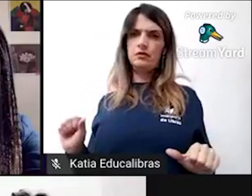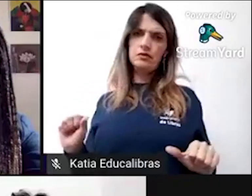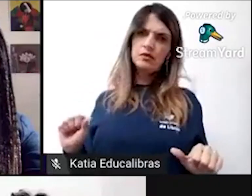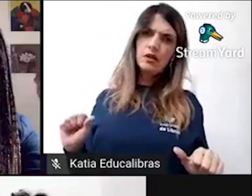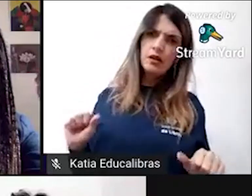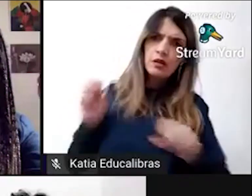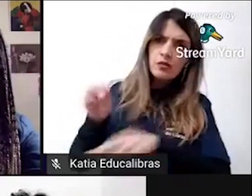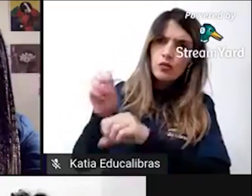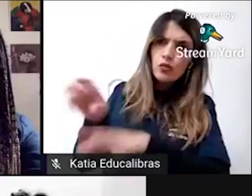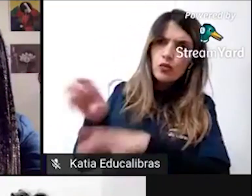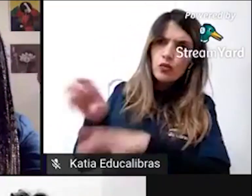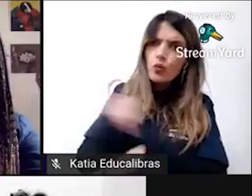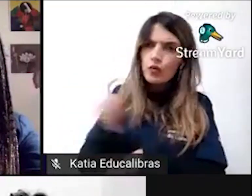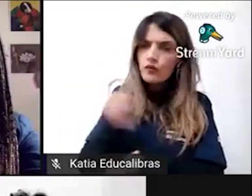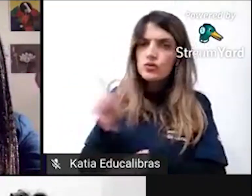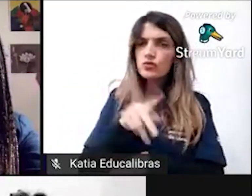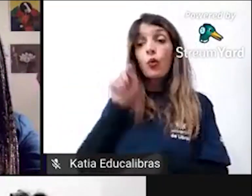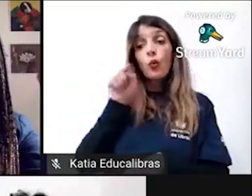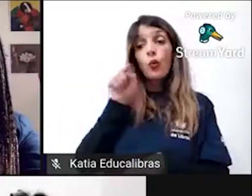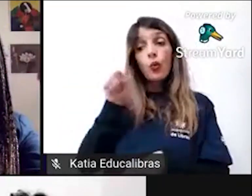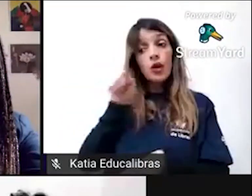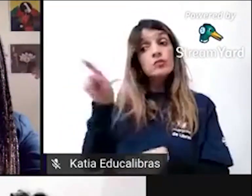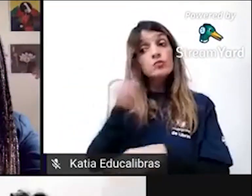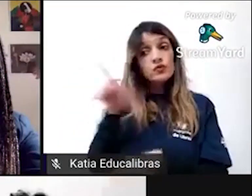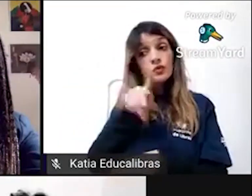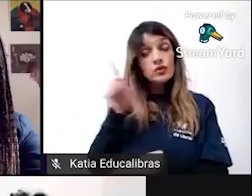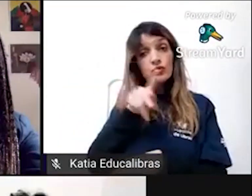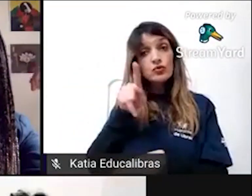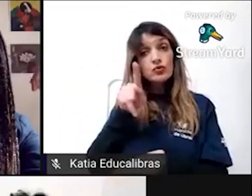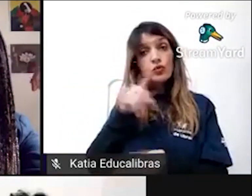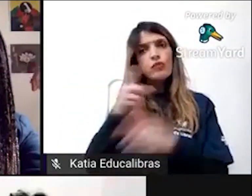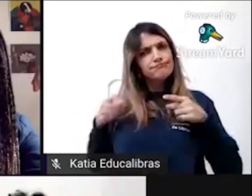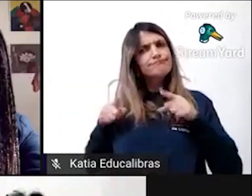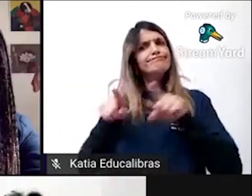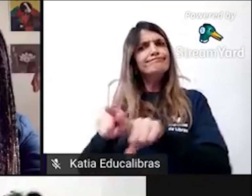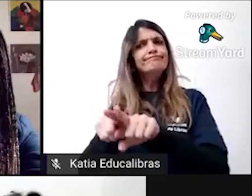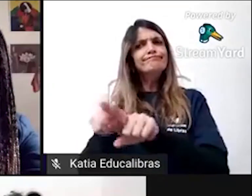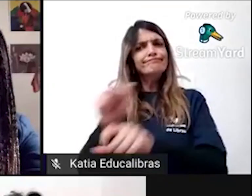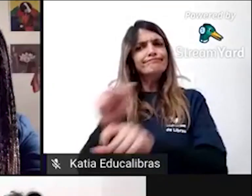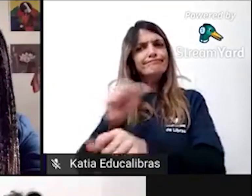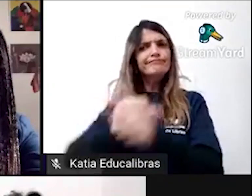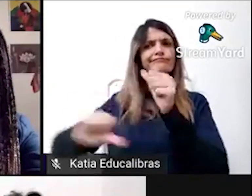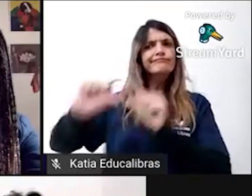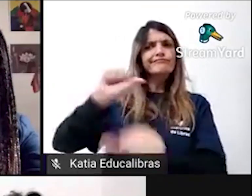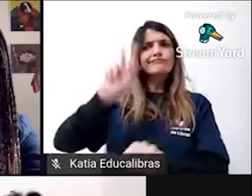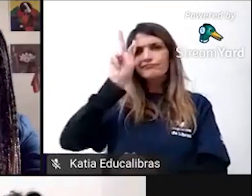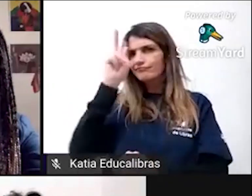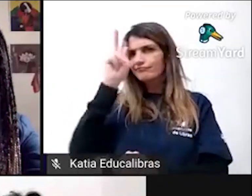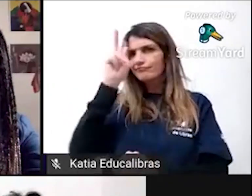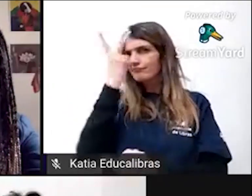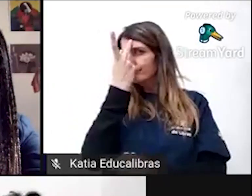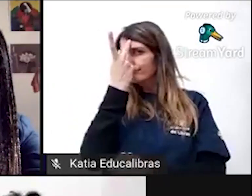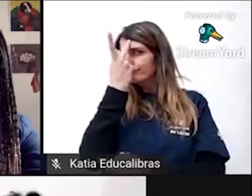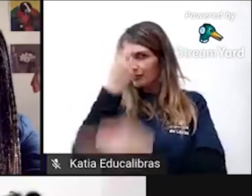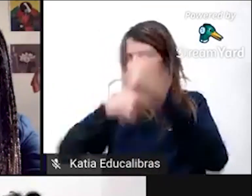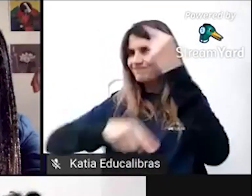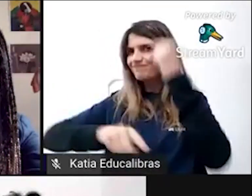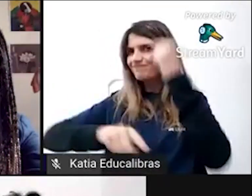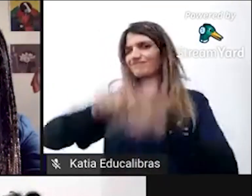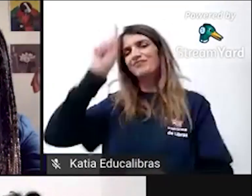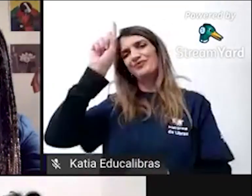educadora. Né? E esse educador é que vai ser o grande parceiro na transformação, né? Na mudança, na criação